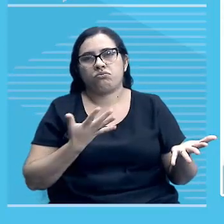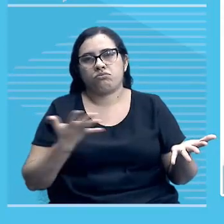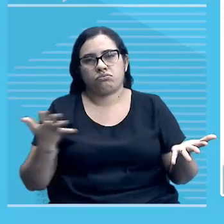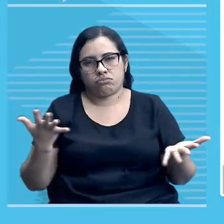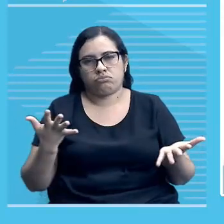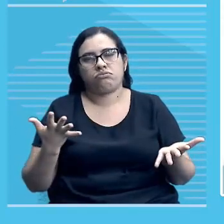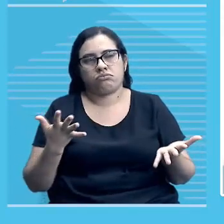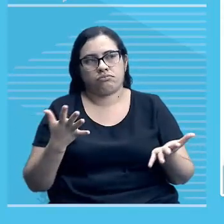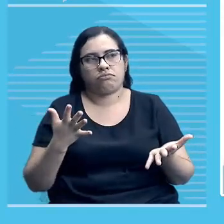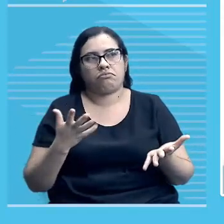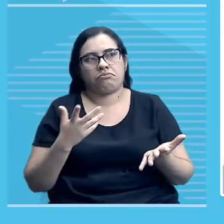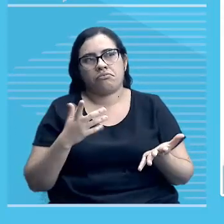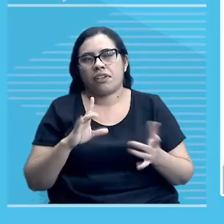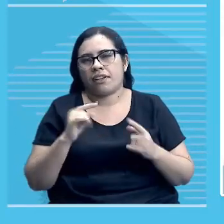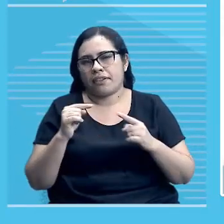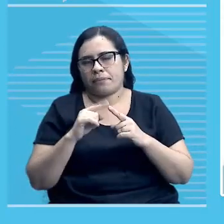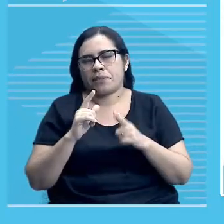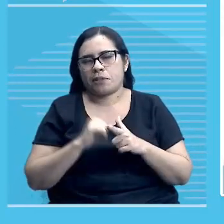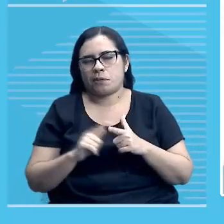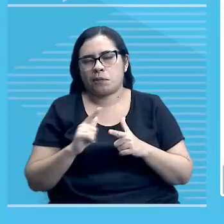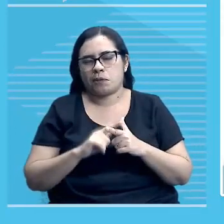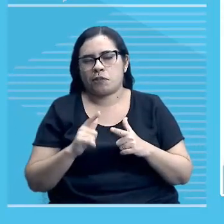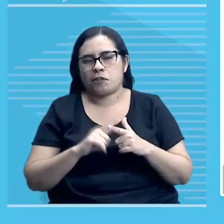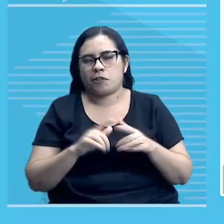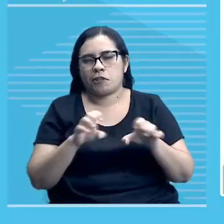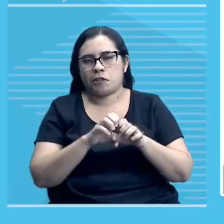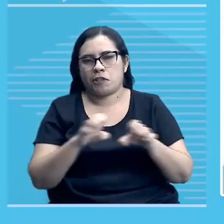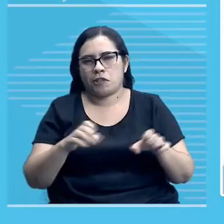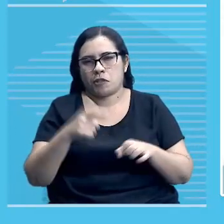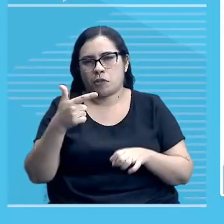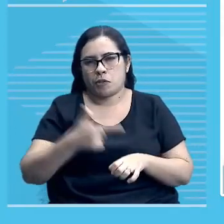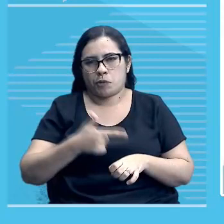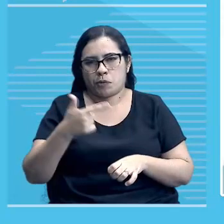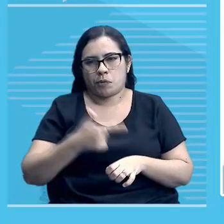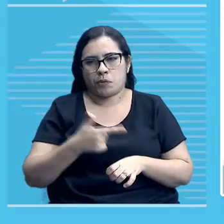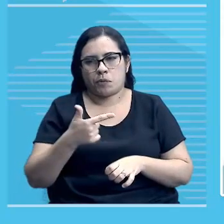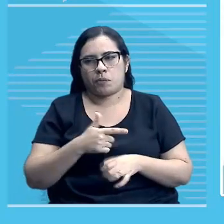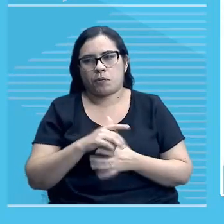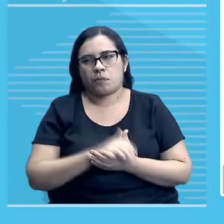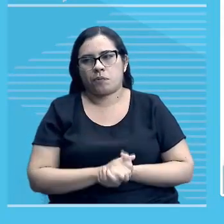Então, um probleminha aí, né, envolvendo a parte de equação do segundo grau.